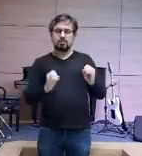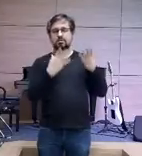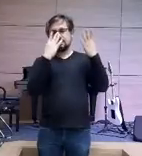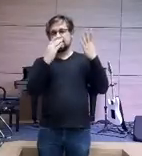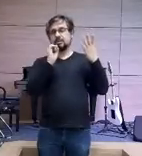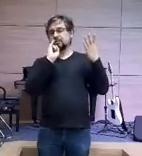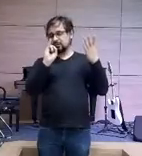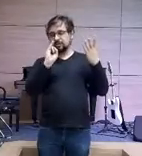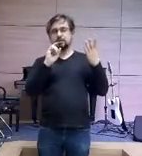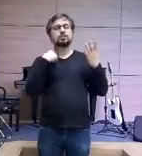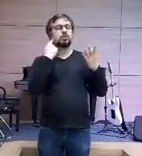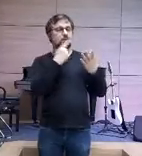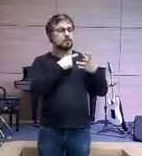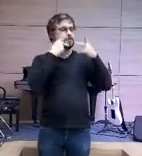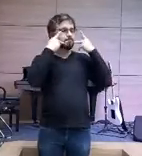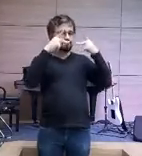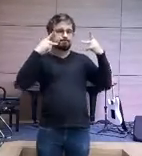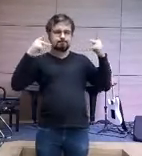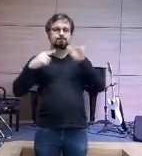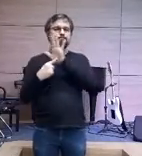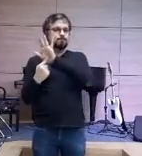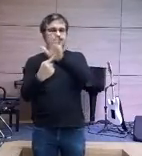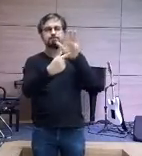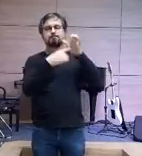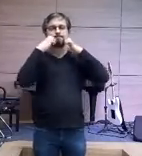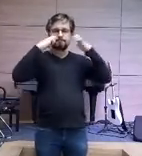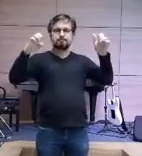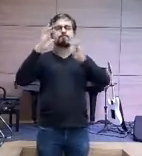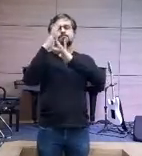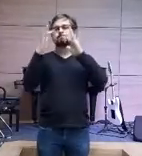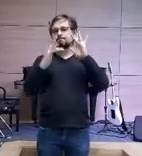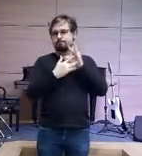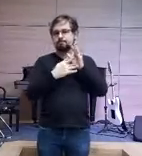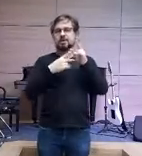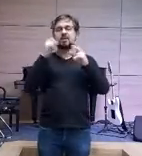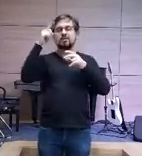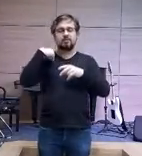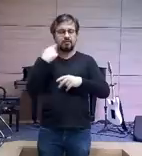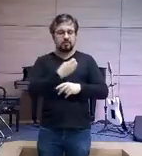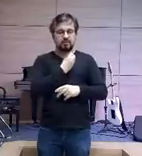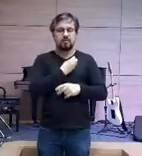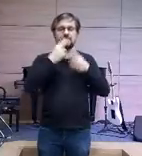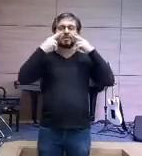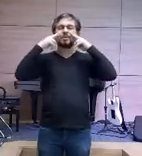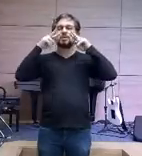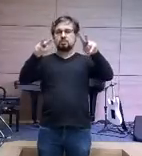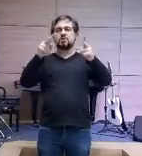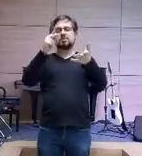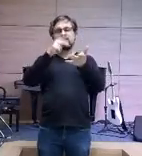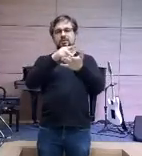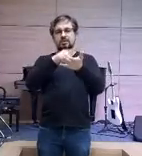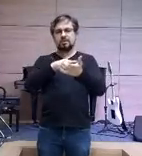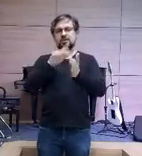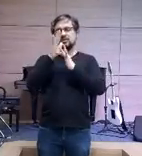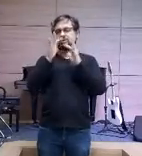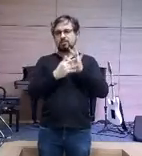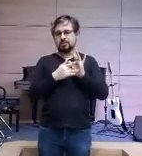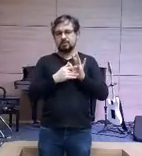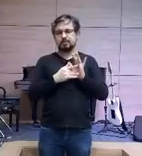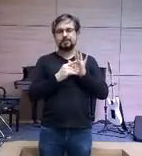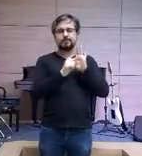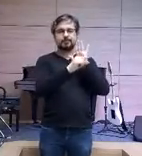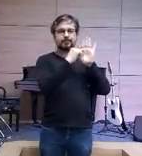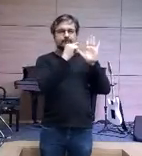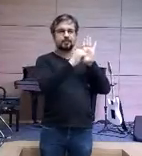acontecer se nós pregarmos o evangelho segundo testemunha real do Senhor Jesus o Versículo 3 e 4 Dizem que o